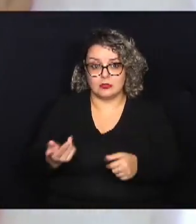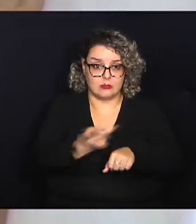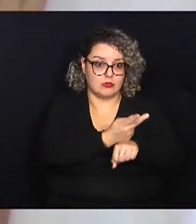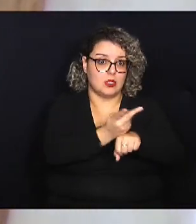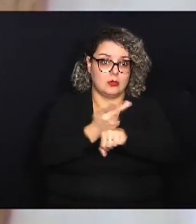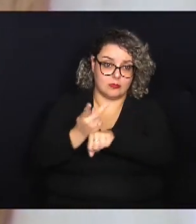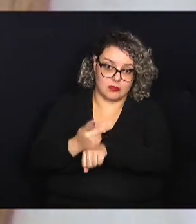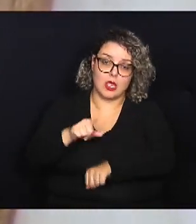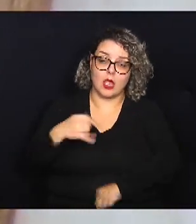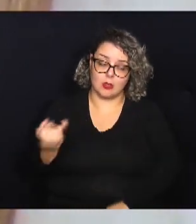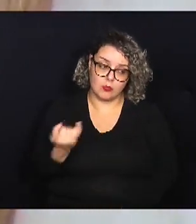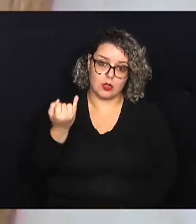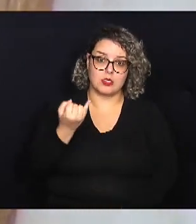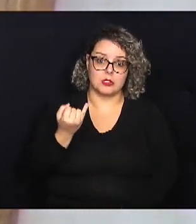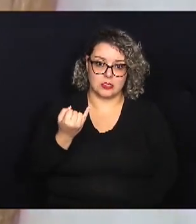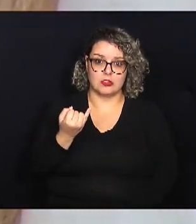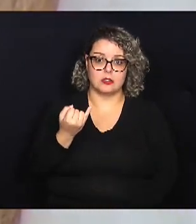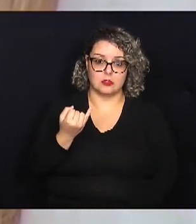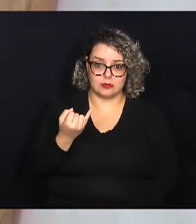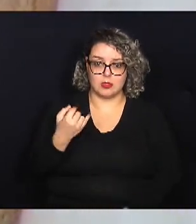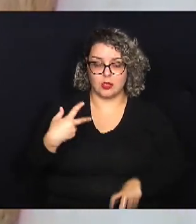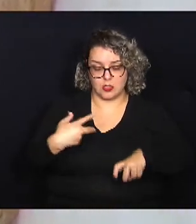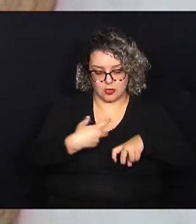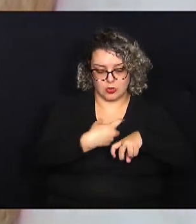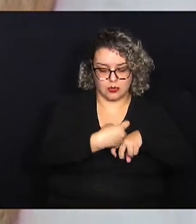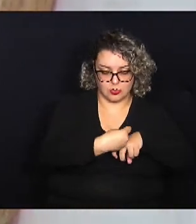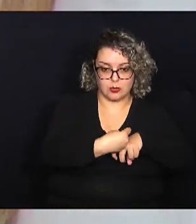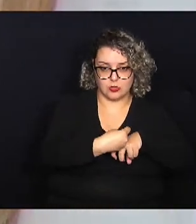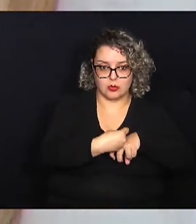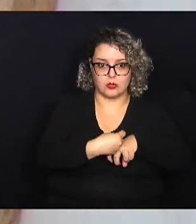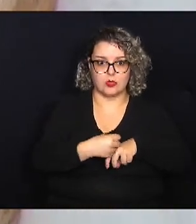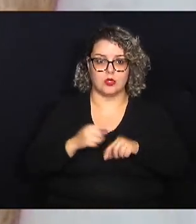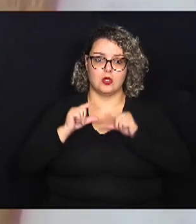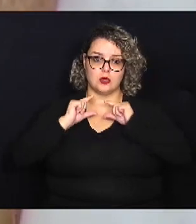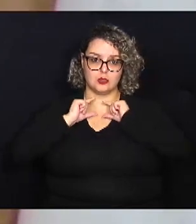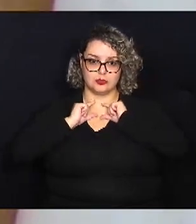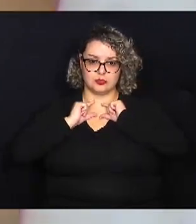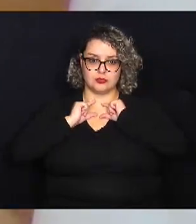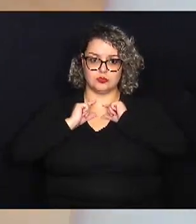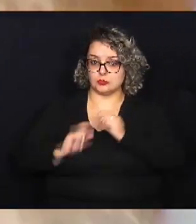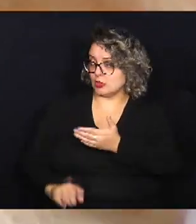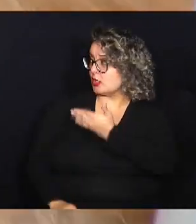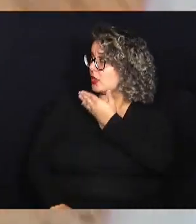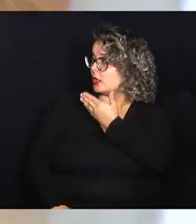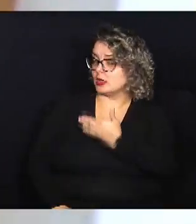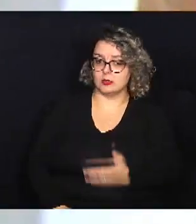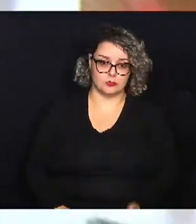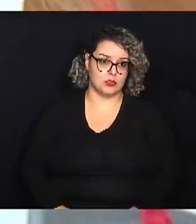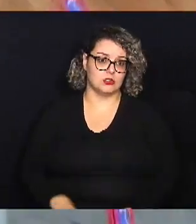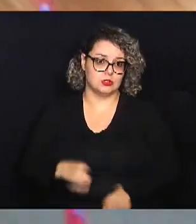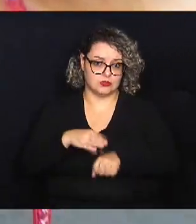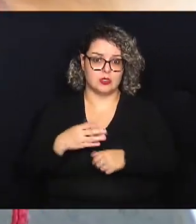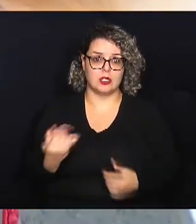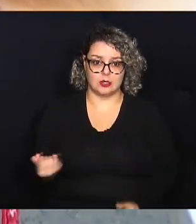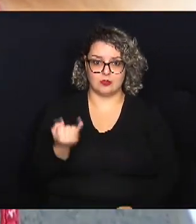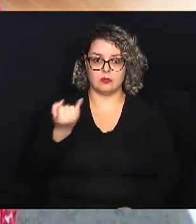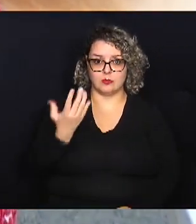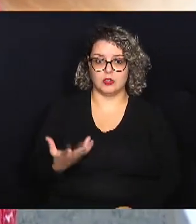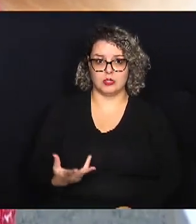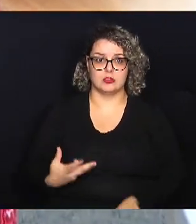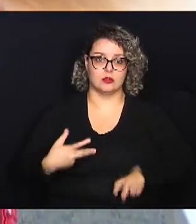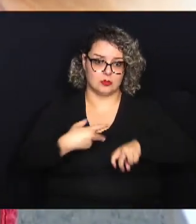É importante também colocar a medalhinha, né, a plaquinha de identificação. E importante colocar o chip,